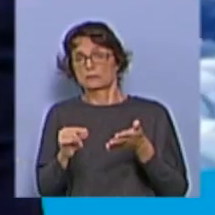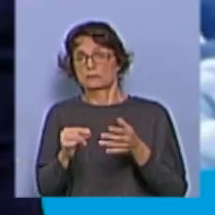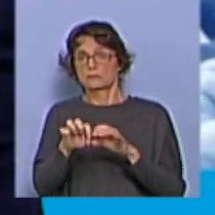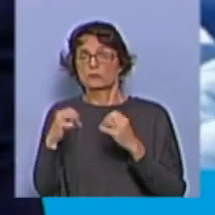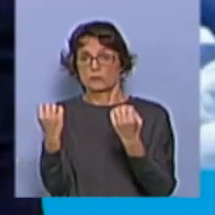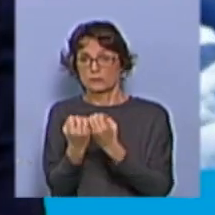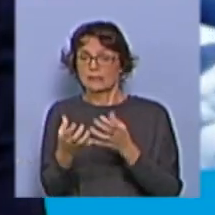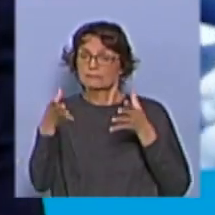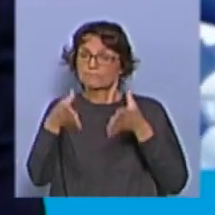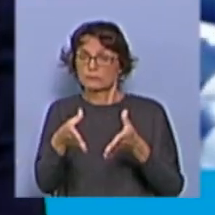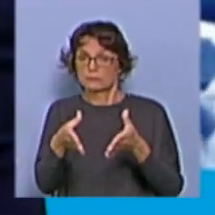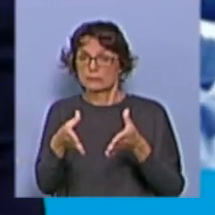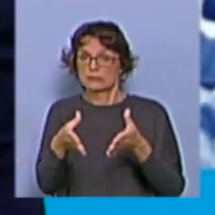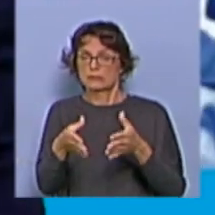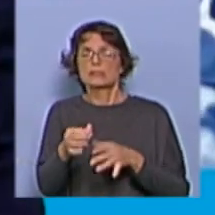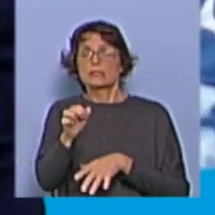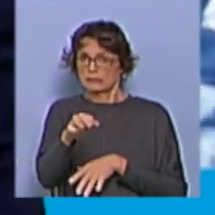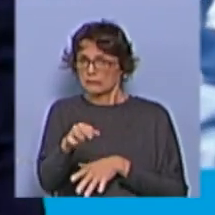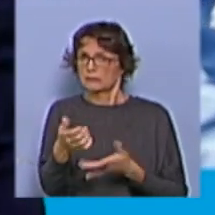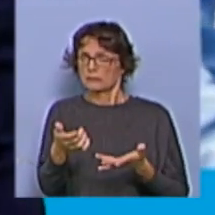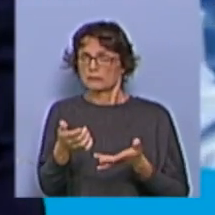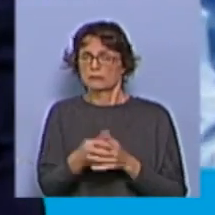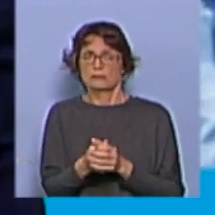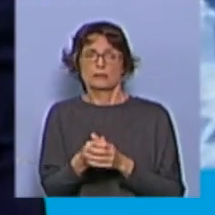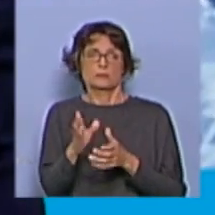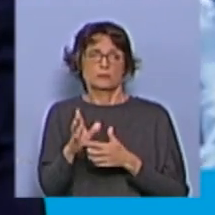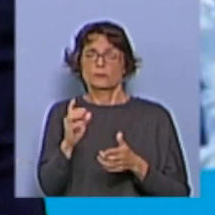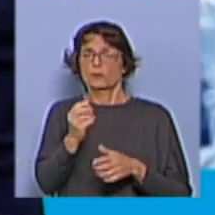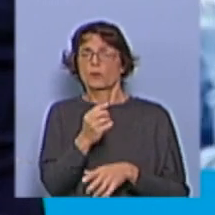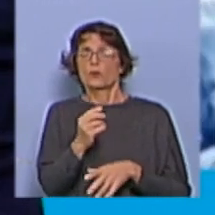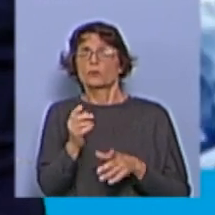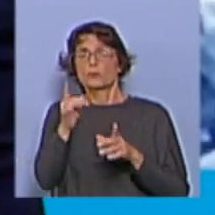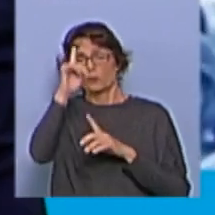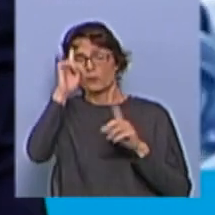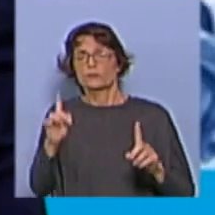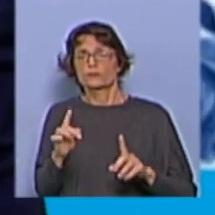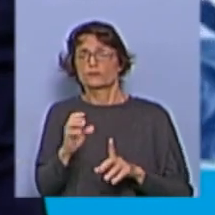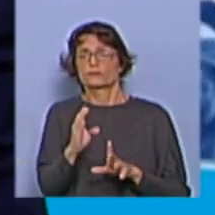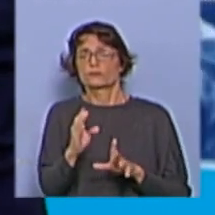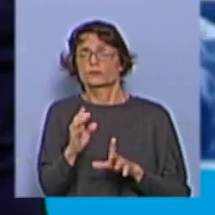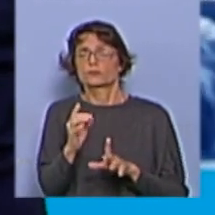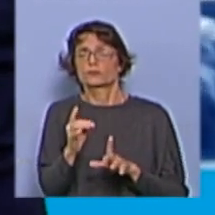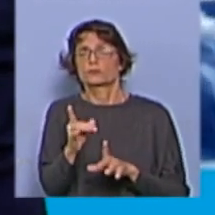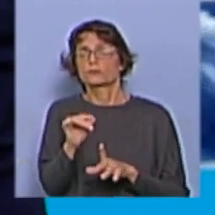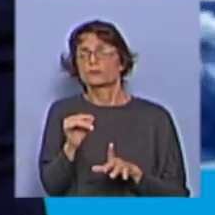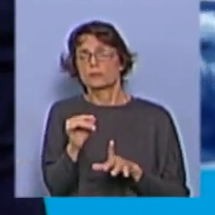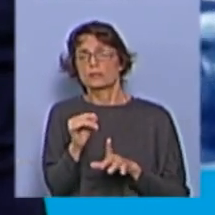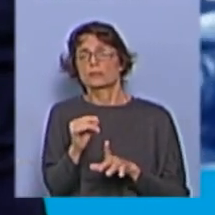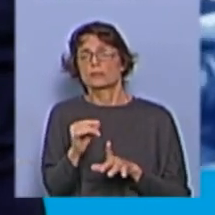vão emergindo. Sim, sem dúvida, e pessoas como o professor Eugénio Fonseca, da Cáritas, outros